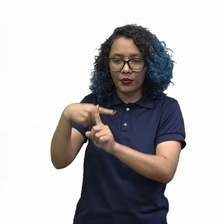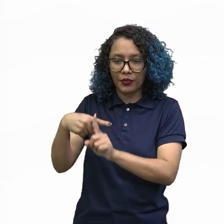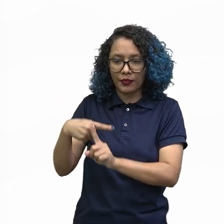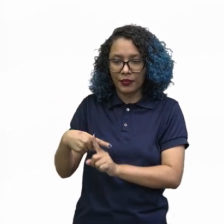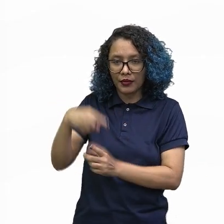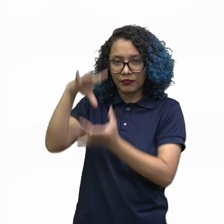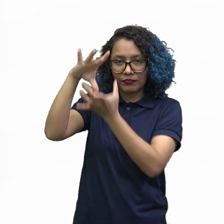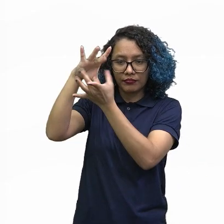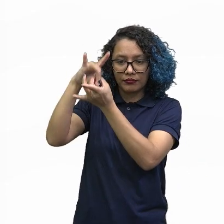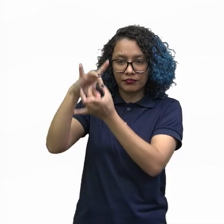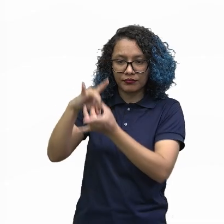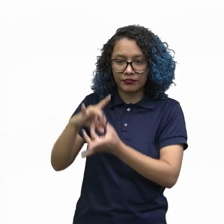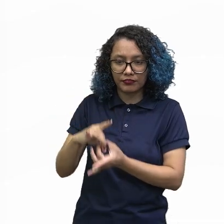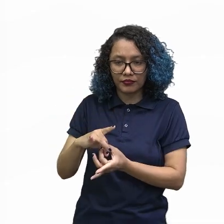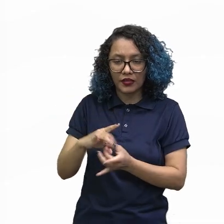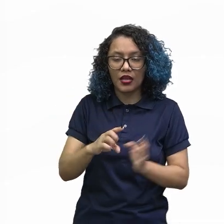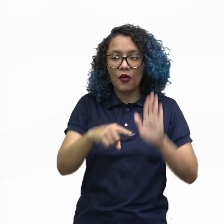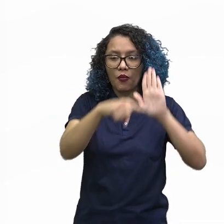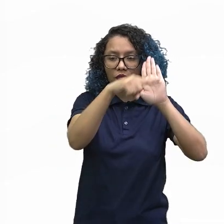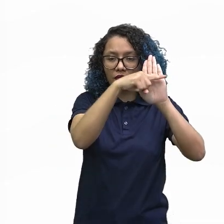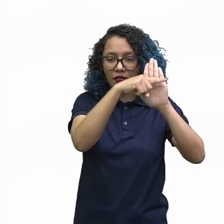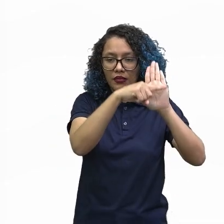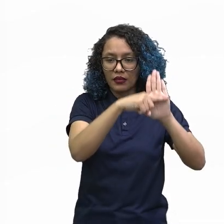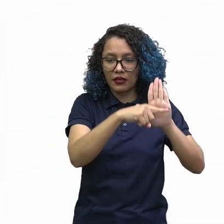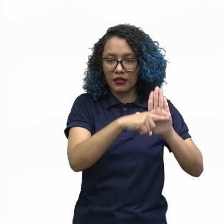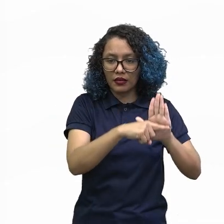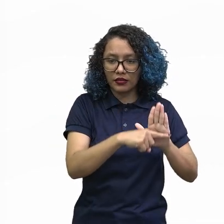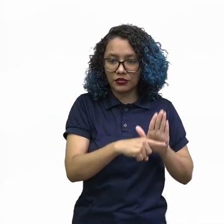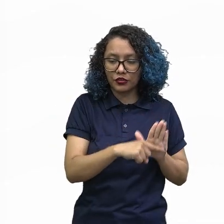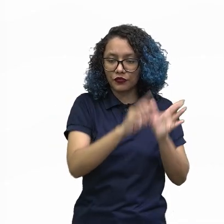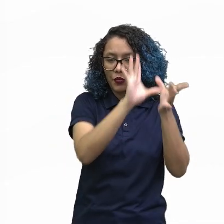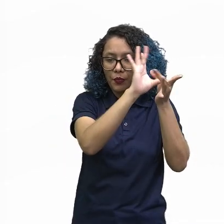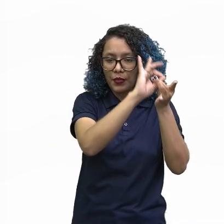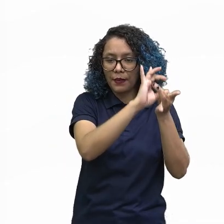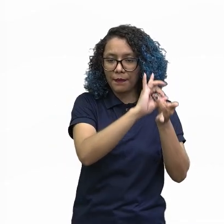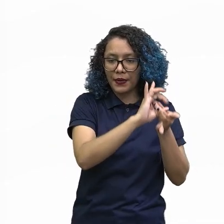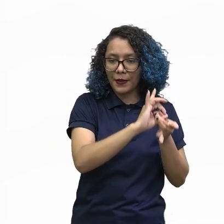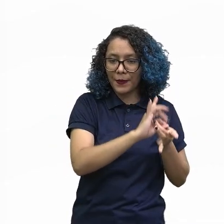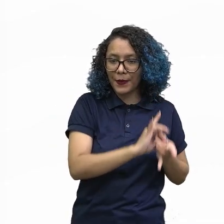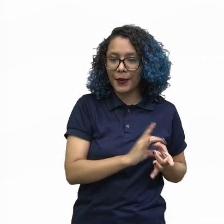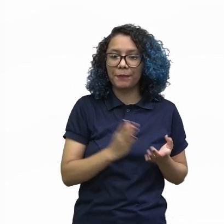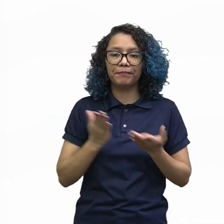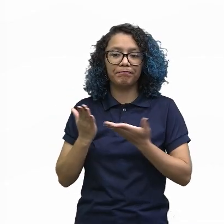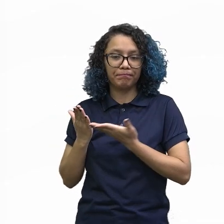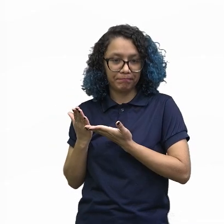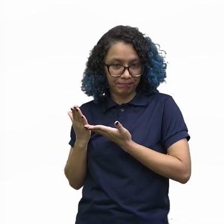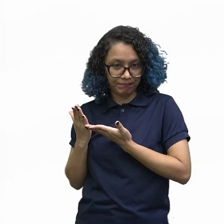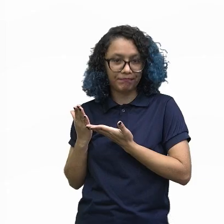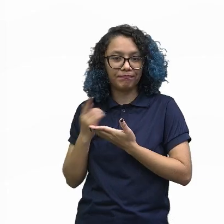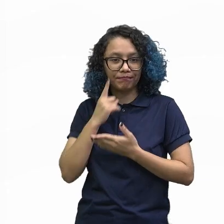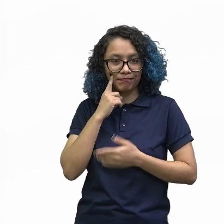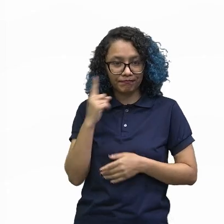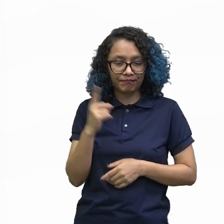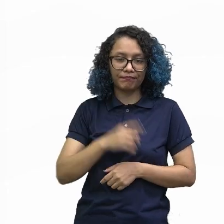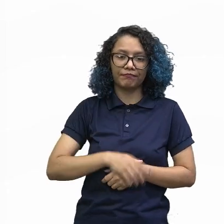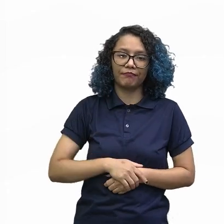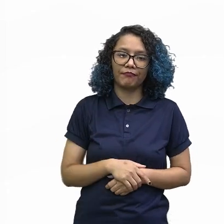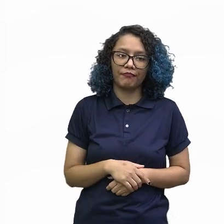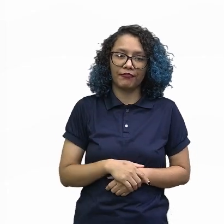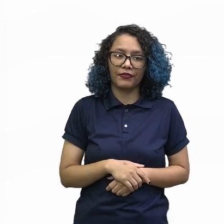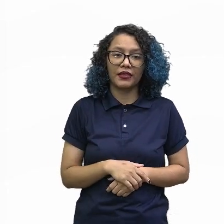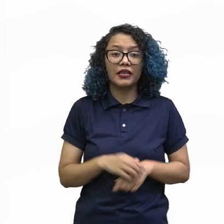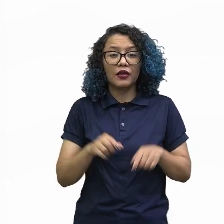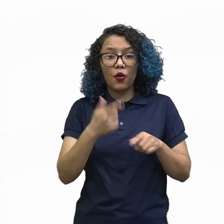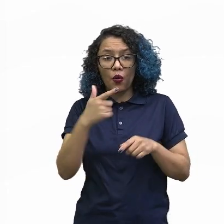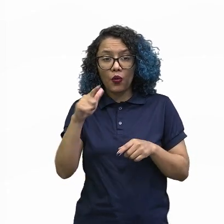entre si, assim como todos os terminais negativos também estão conectados entre si. Nós temos uma representação aí que